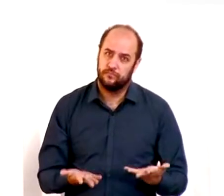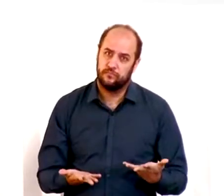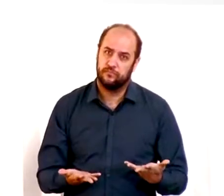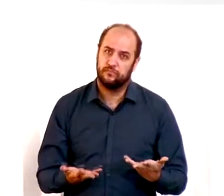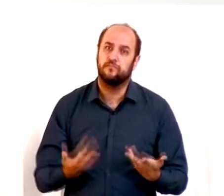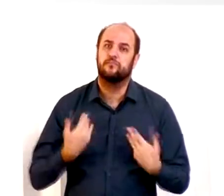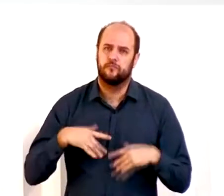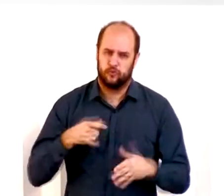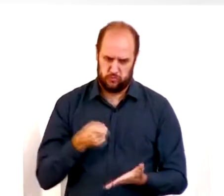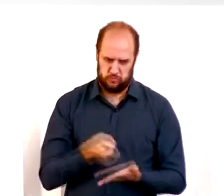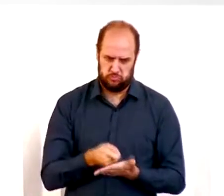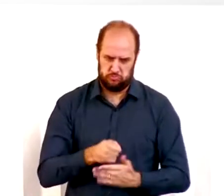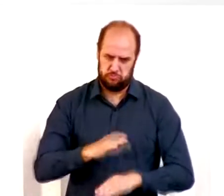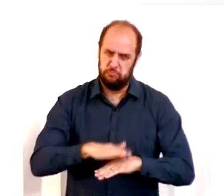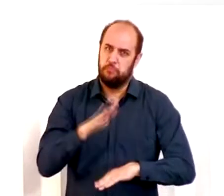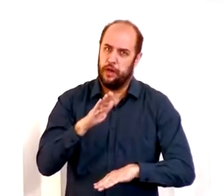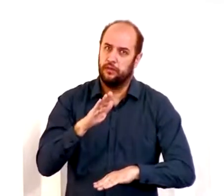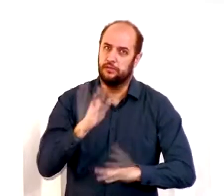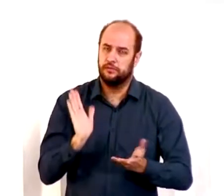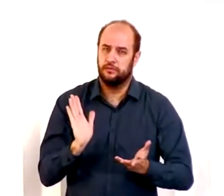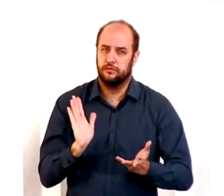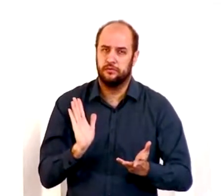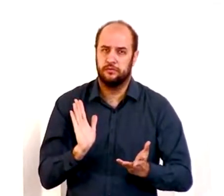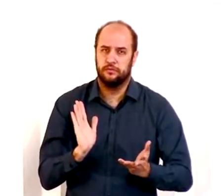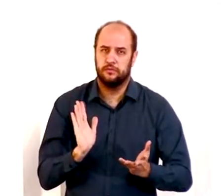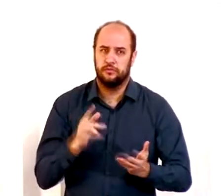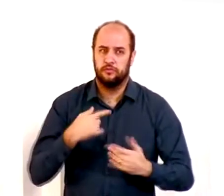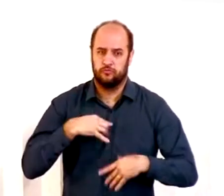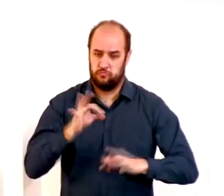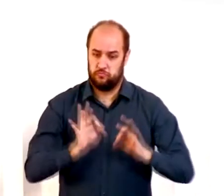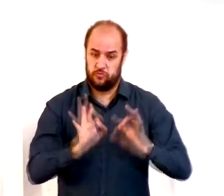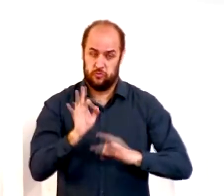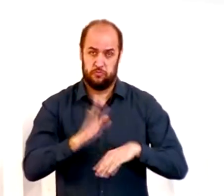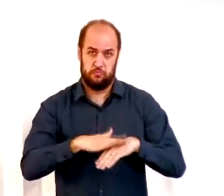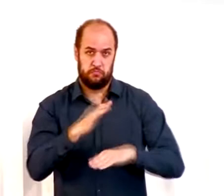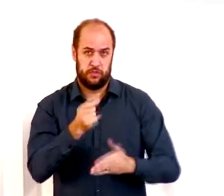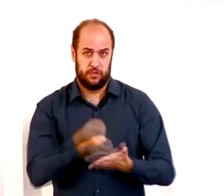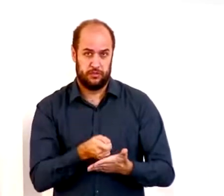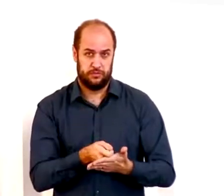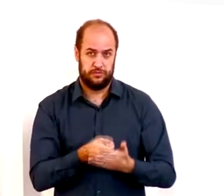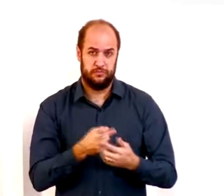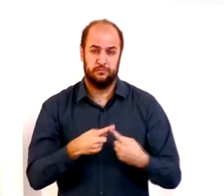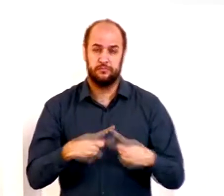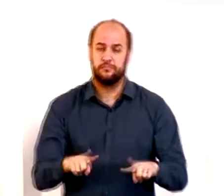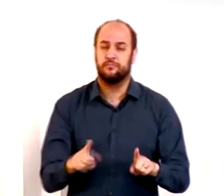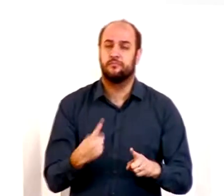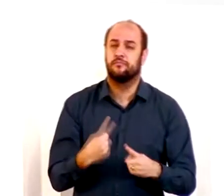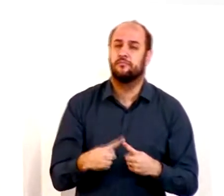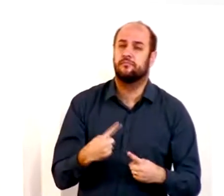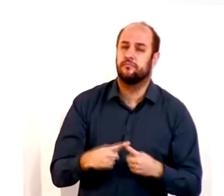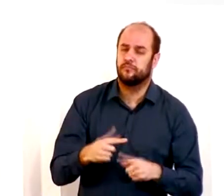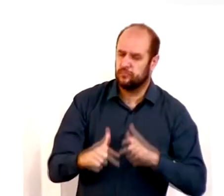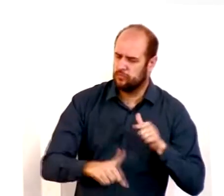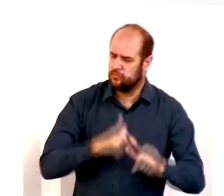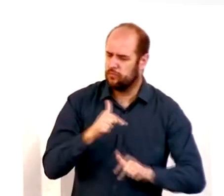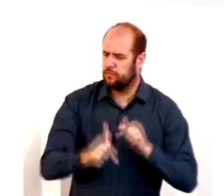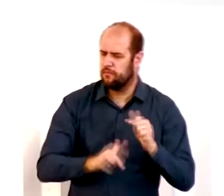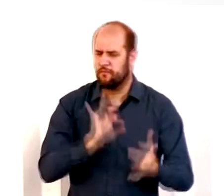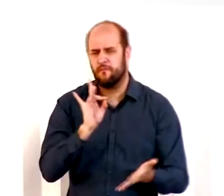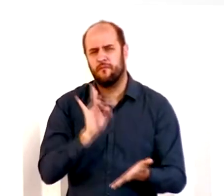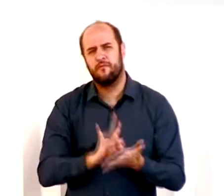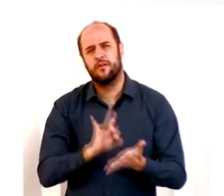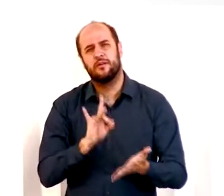de exigência, claro. Isso põe a régua mais para cima um pouco, mas é porque a obra é